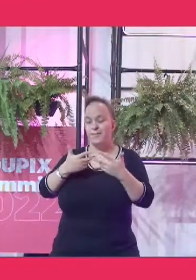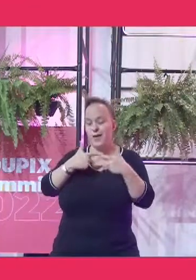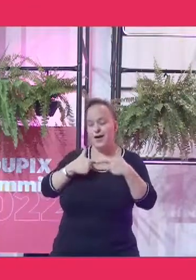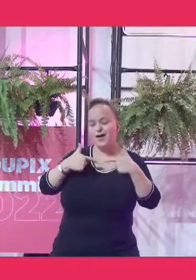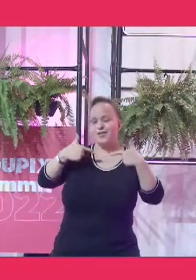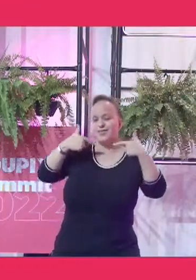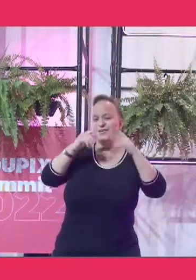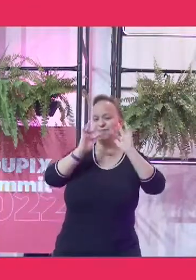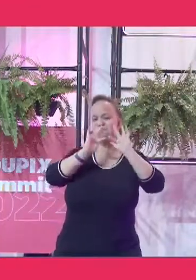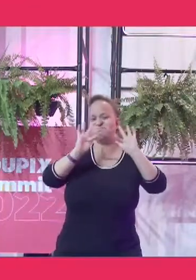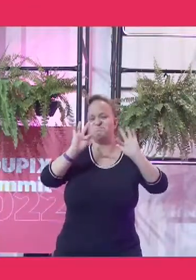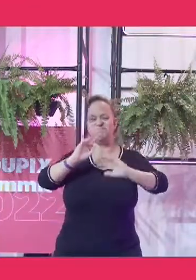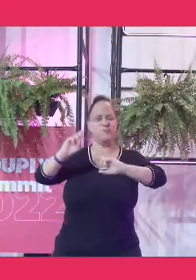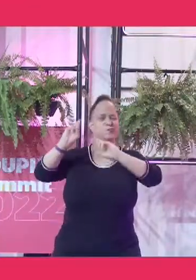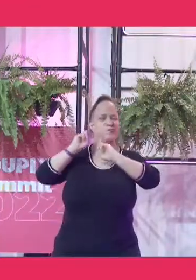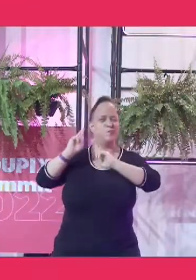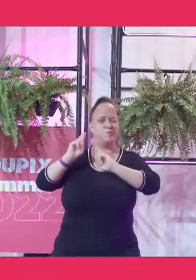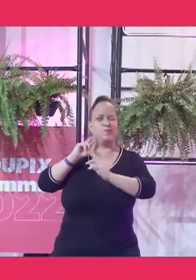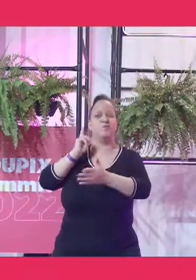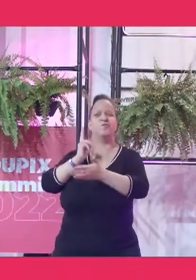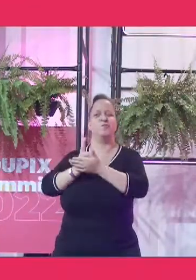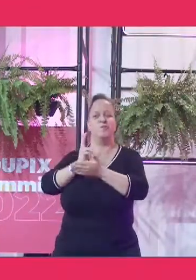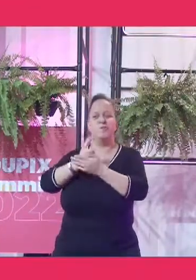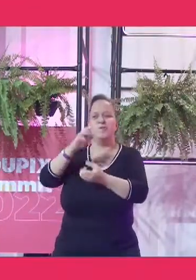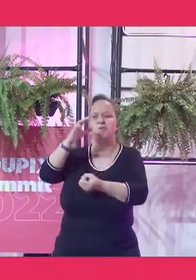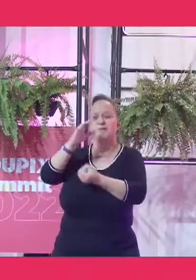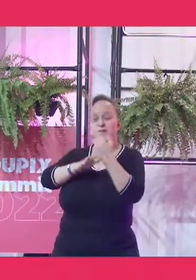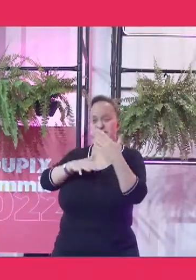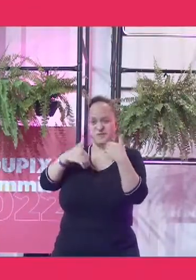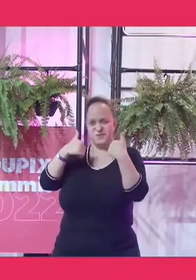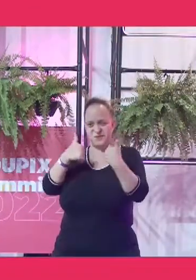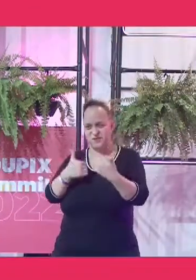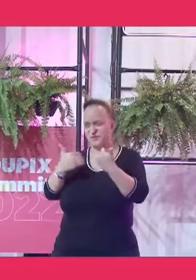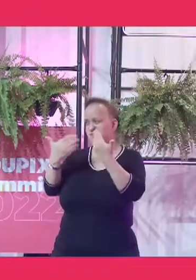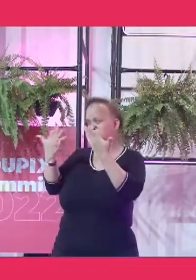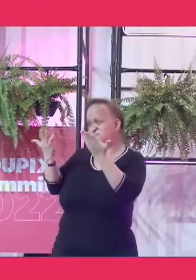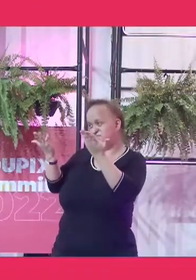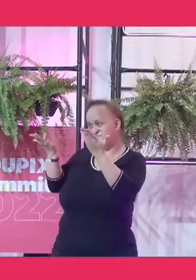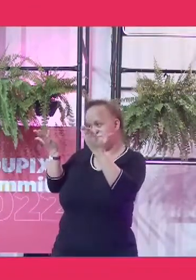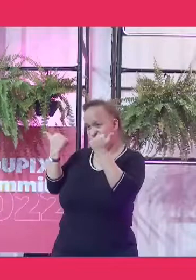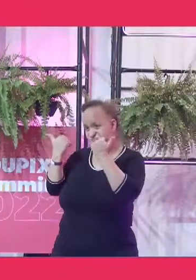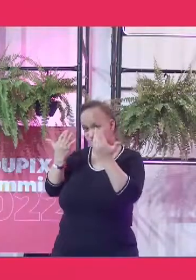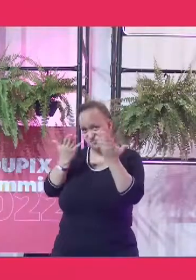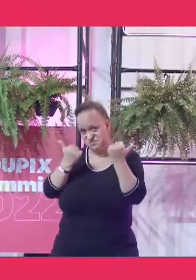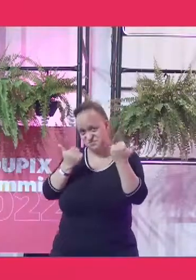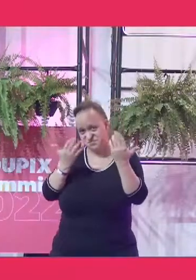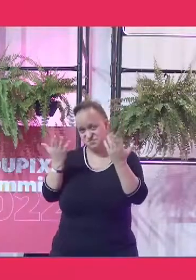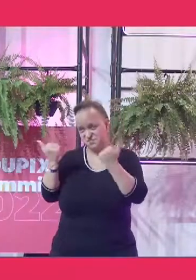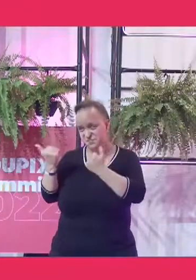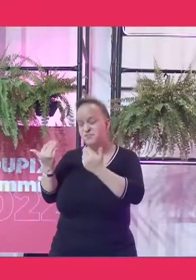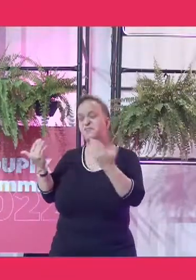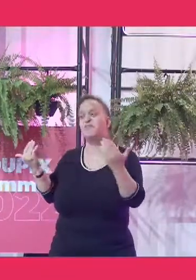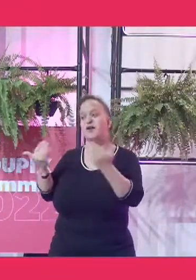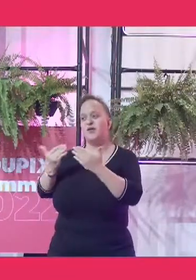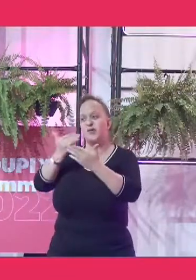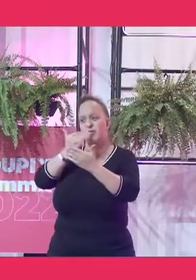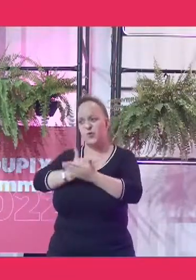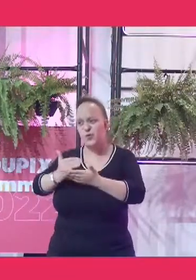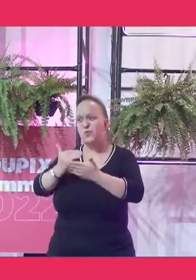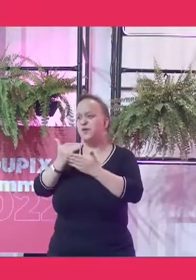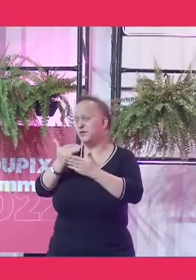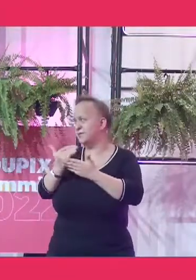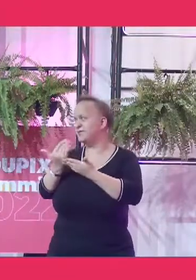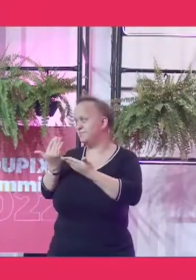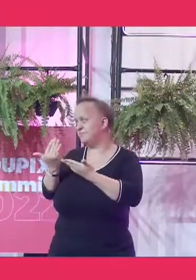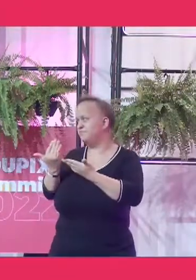gente ficar esperançoso, para a gente continuar criando na internet. Então, cheguem mais. E agora a gente vai começar. Eu vou só